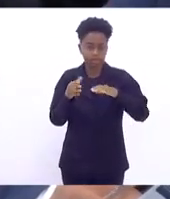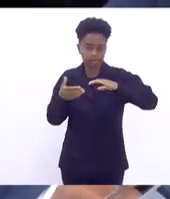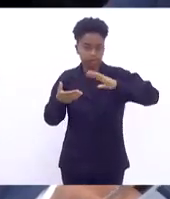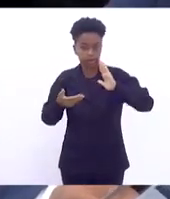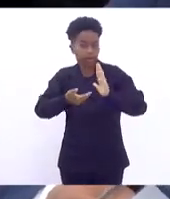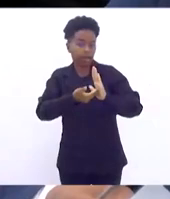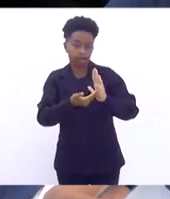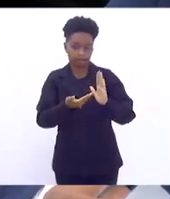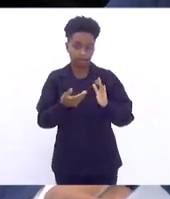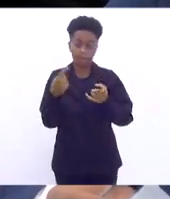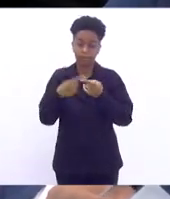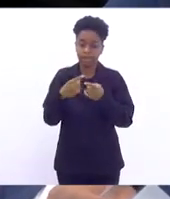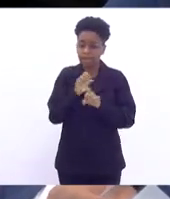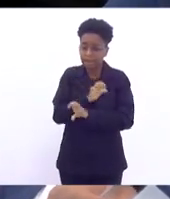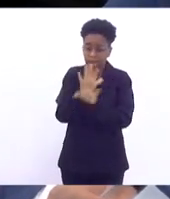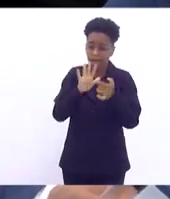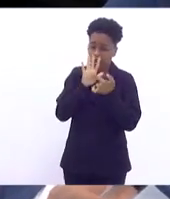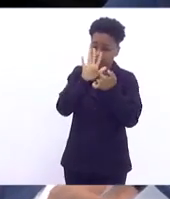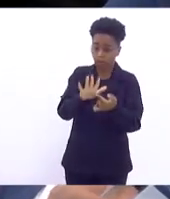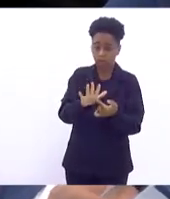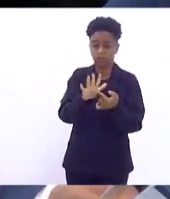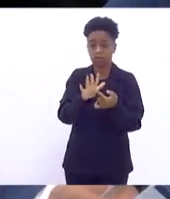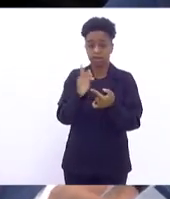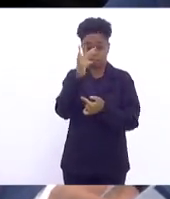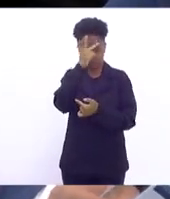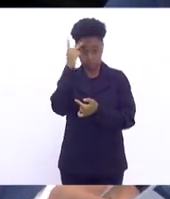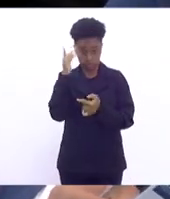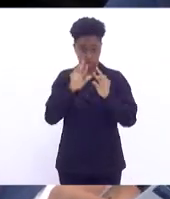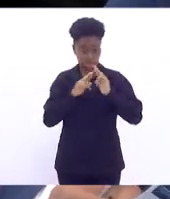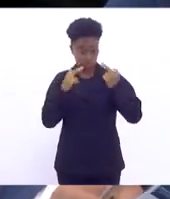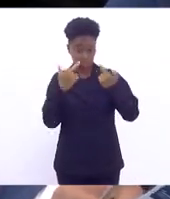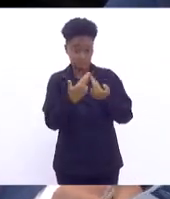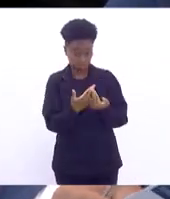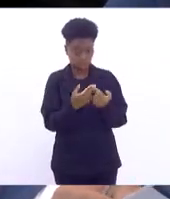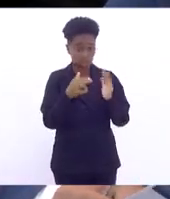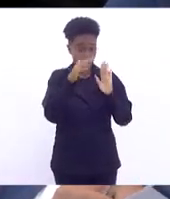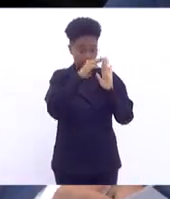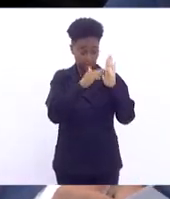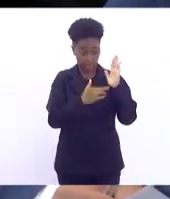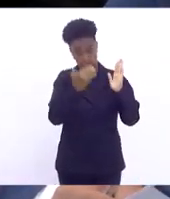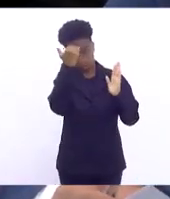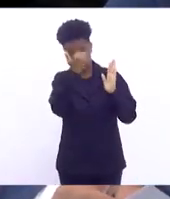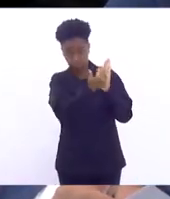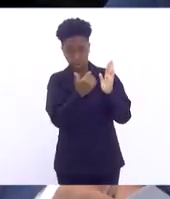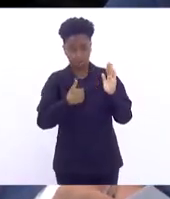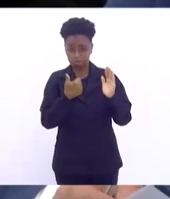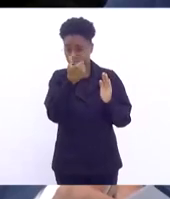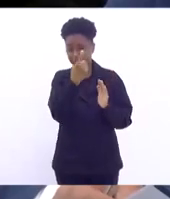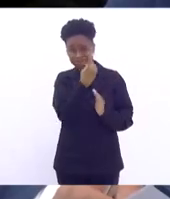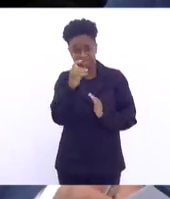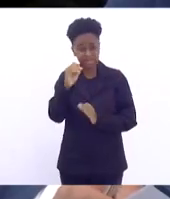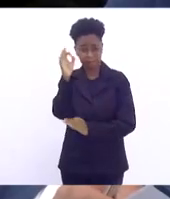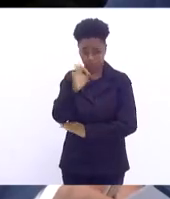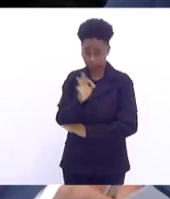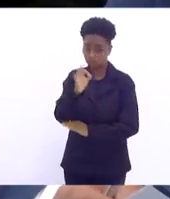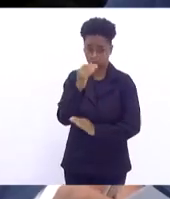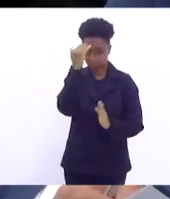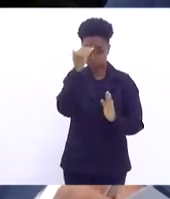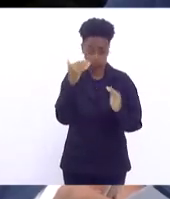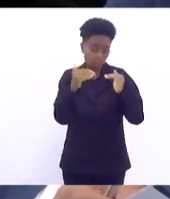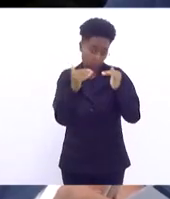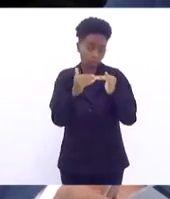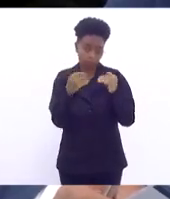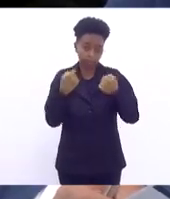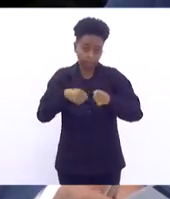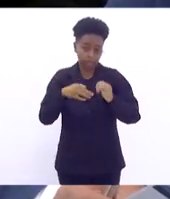os parlamentares reunidos cumprindo as condicionantes isso eu sou 100% favorável tem que ter condicionante Inclusive